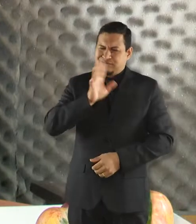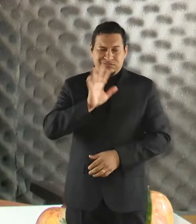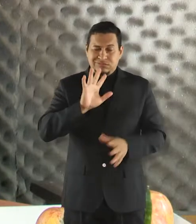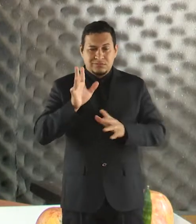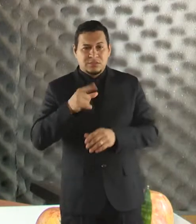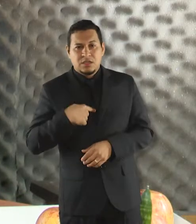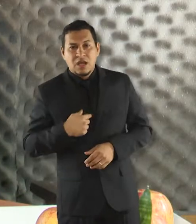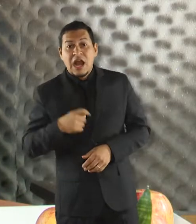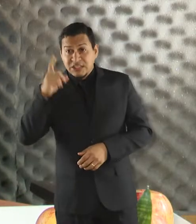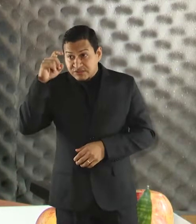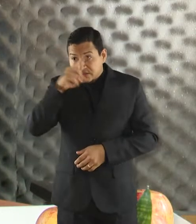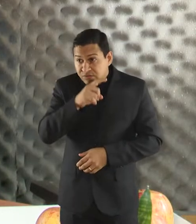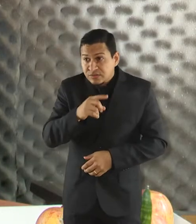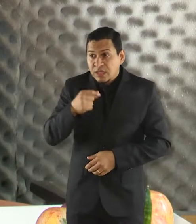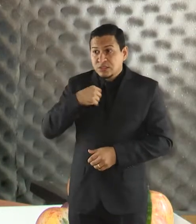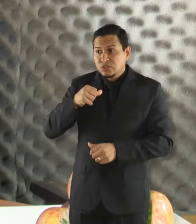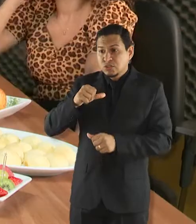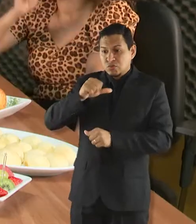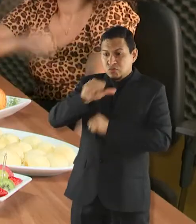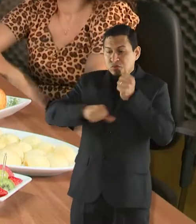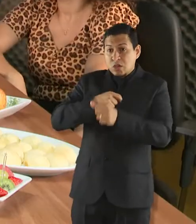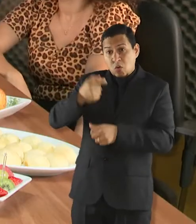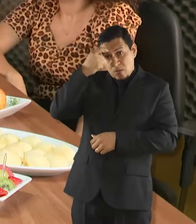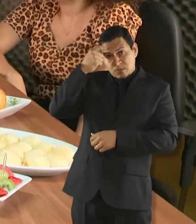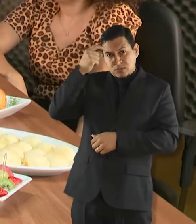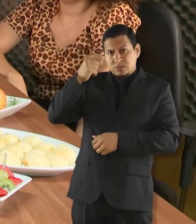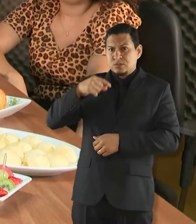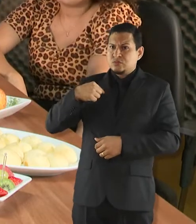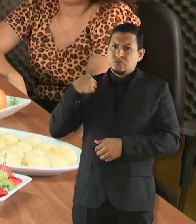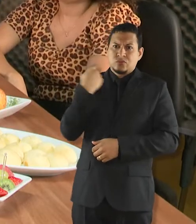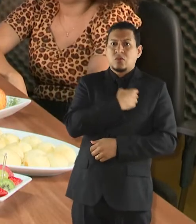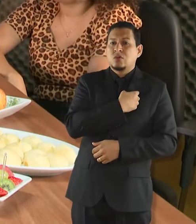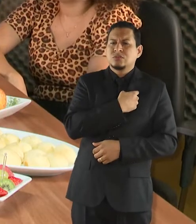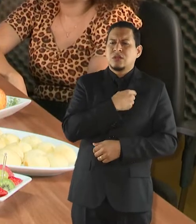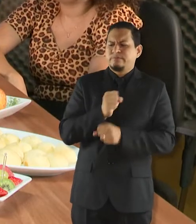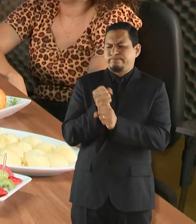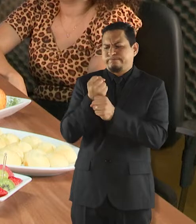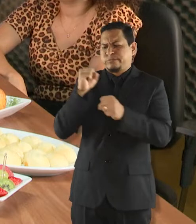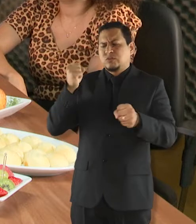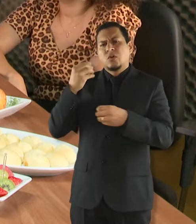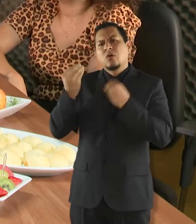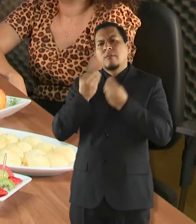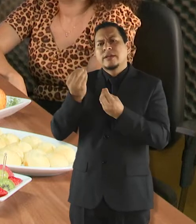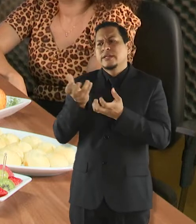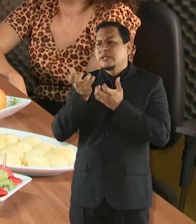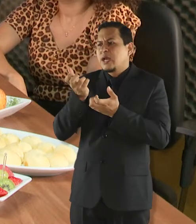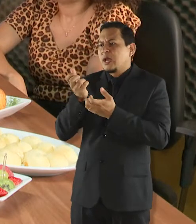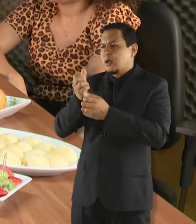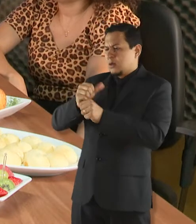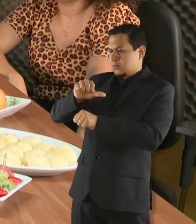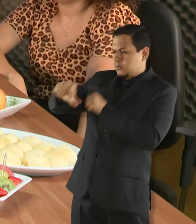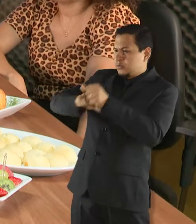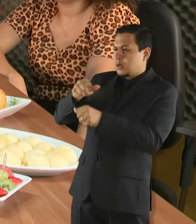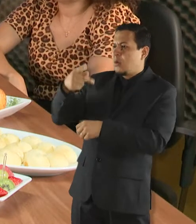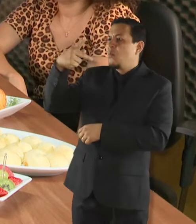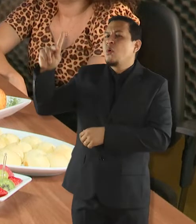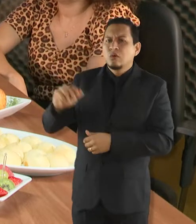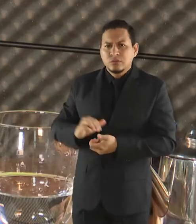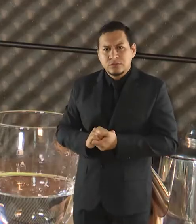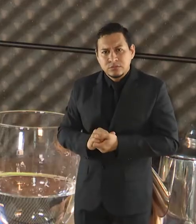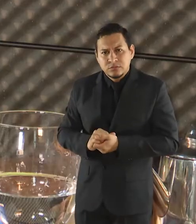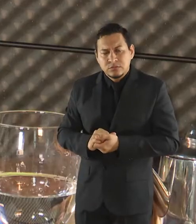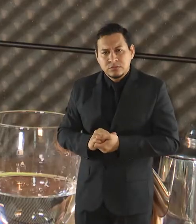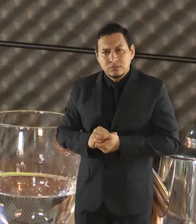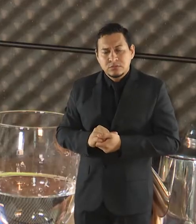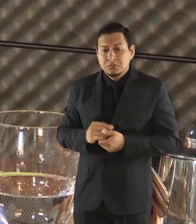levantamento de garfo. A dificuldade da gente mudar um comportamento nosso é muito grande. Nosso! Como que você vai mudar o outro? É mesmo. Mudar